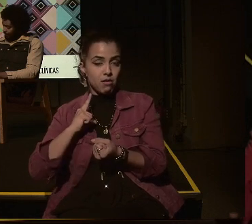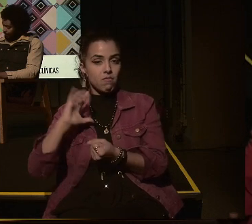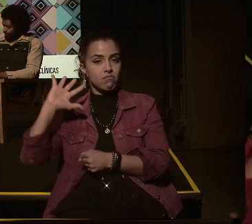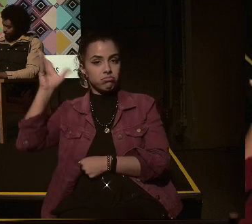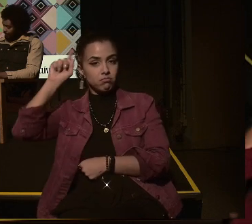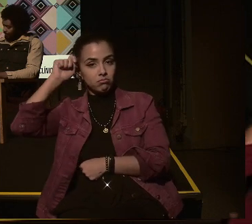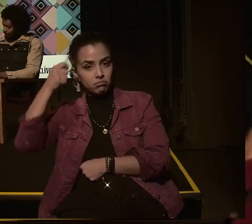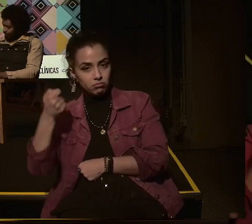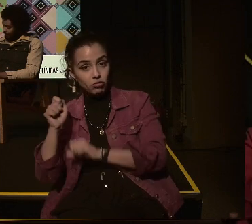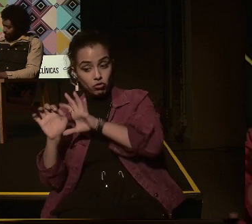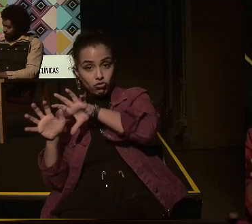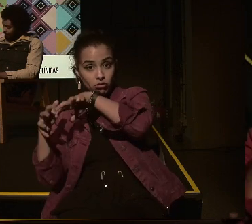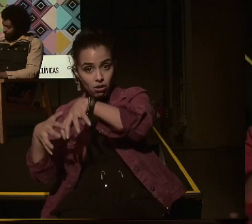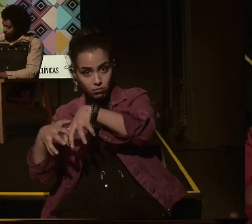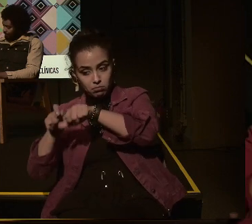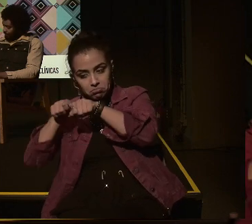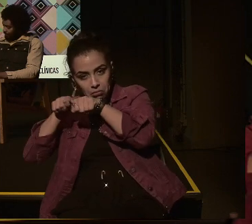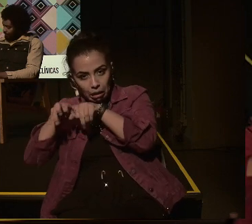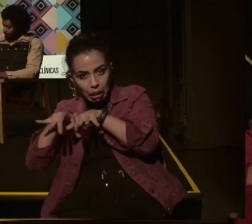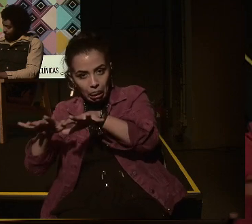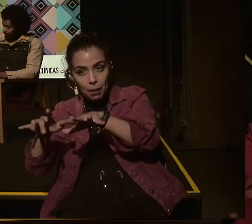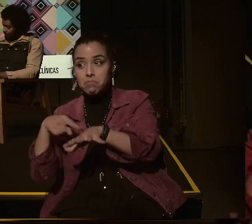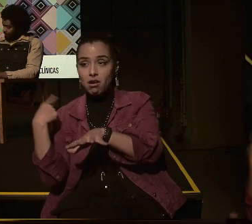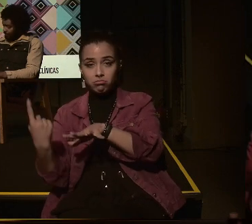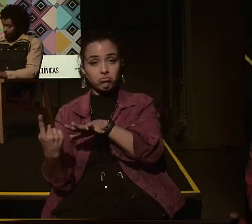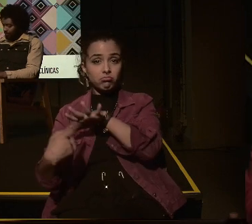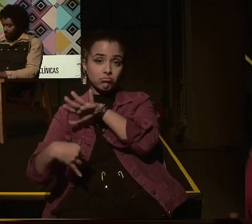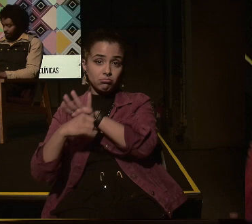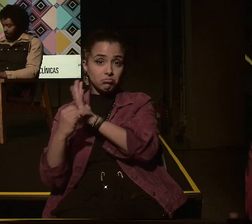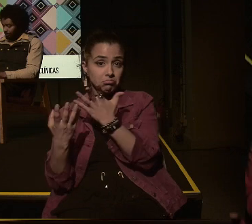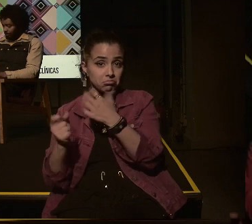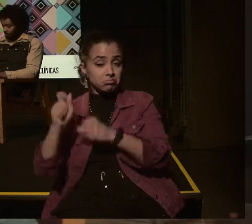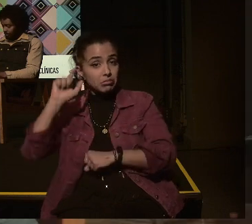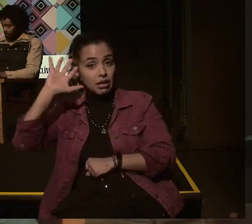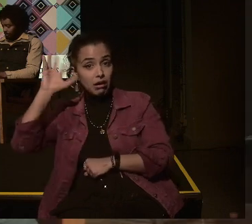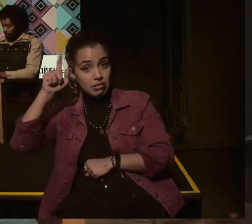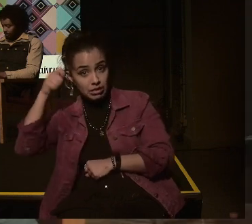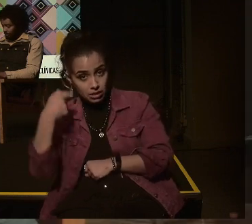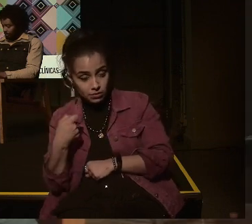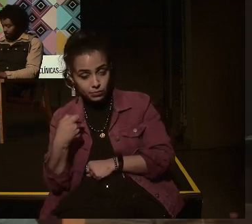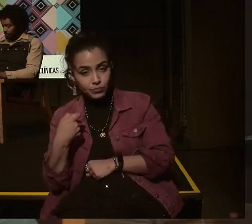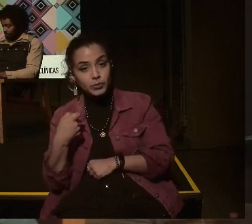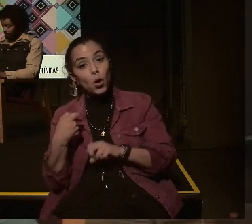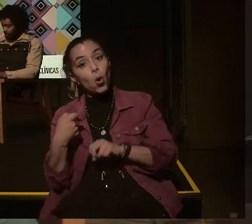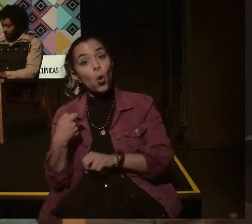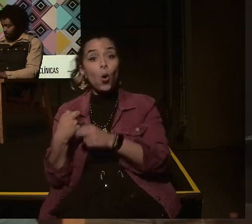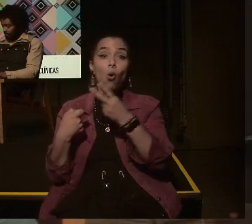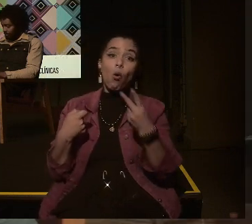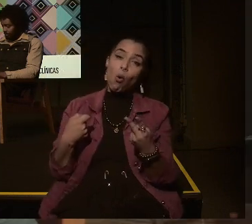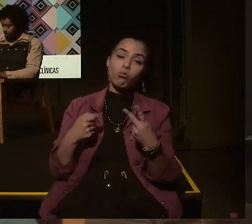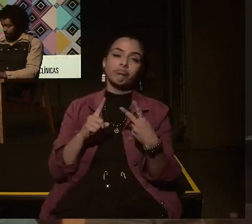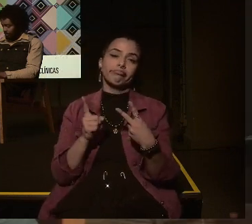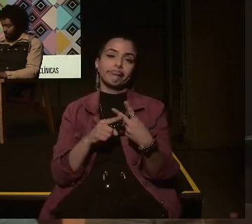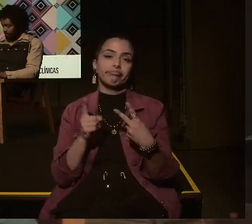enegrecermos, e outra dimensão, que é topar a loucura,